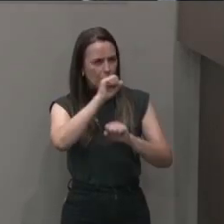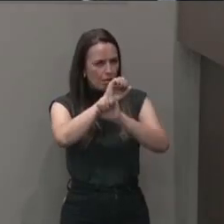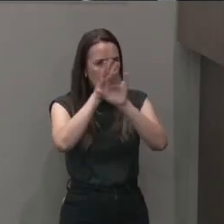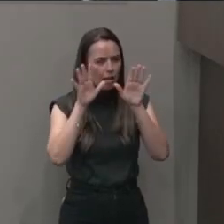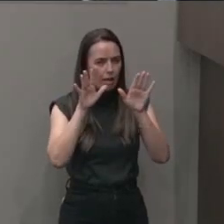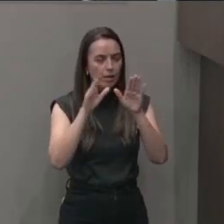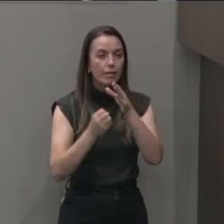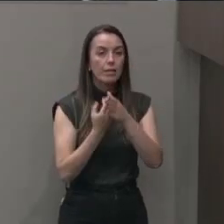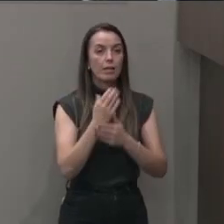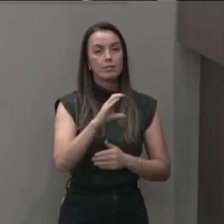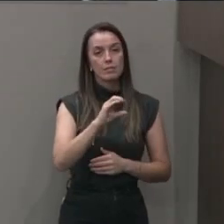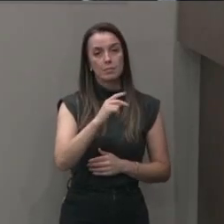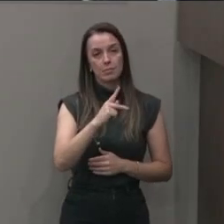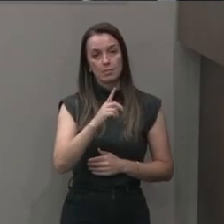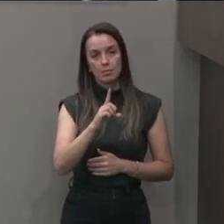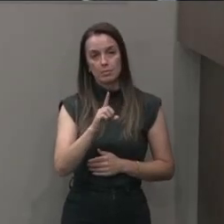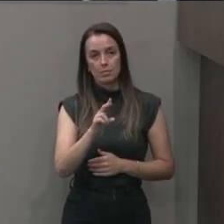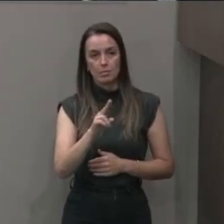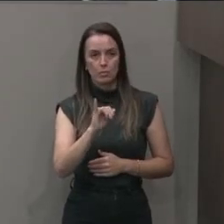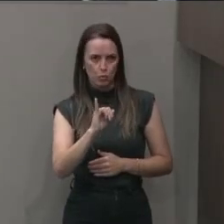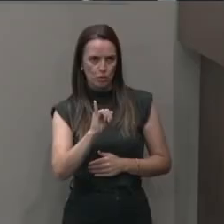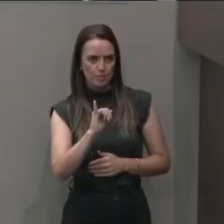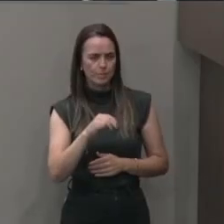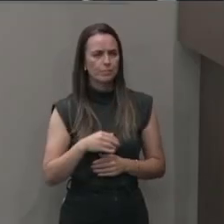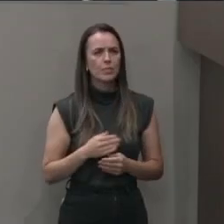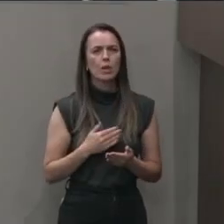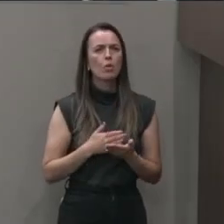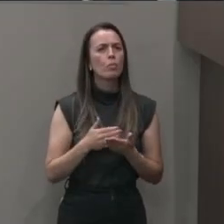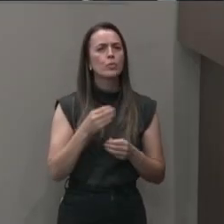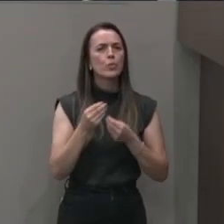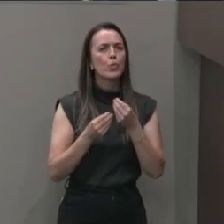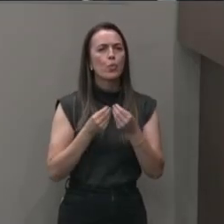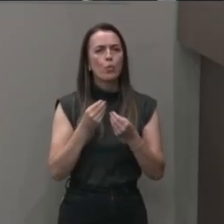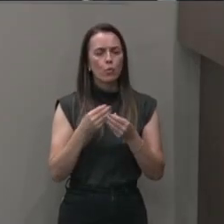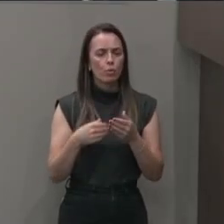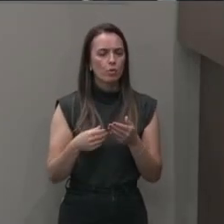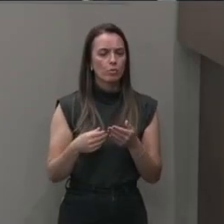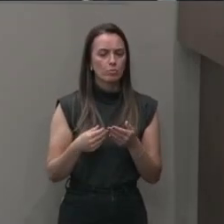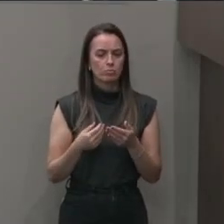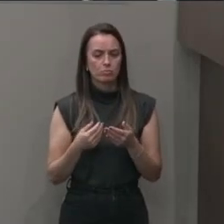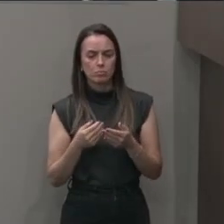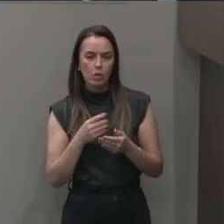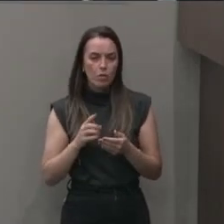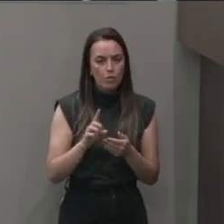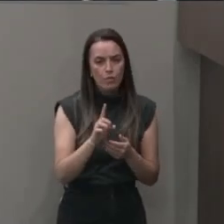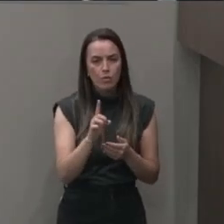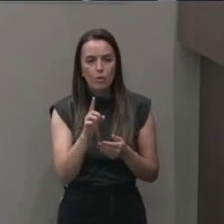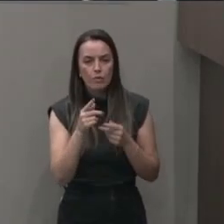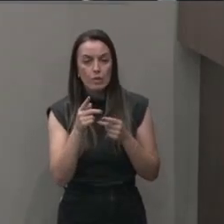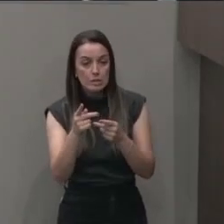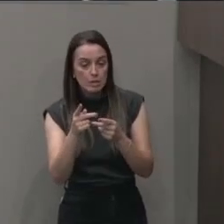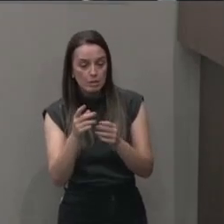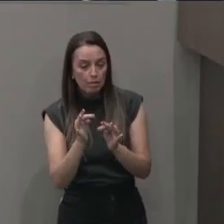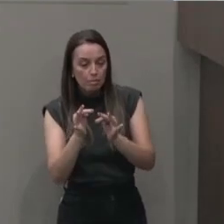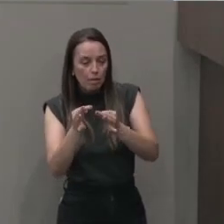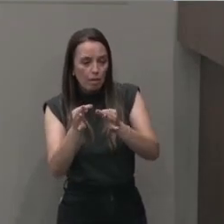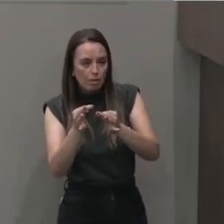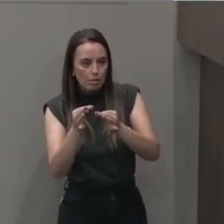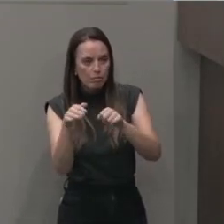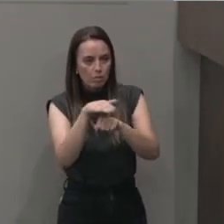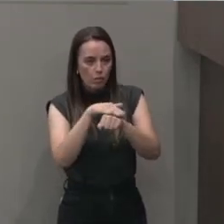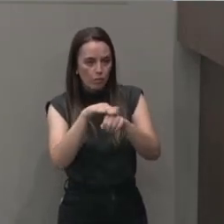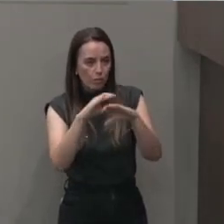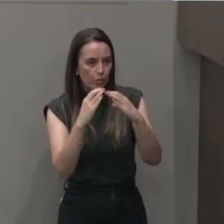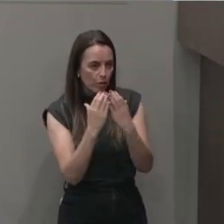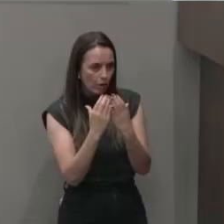a partir de uma visita técnica no local, um diálogo com o empresário, com a comunidade,